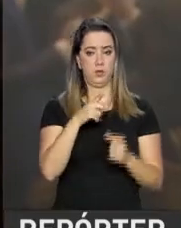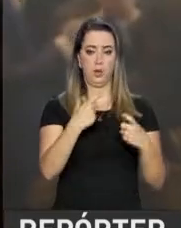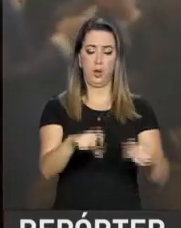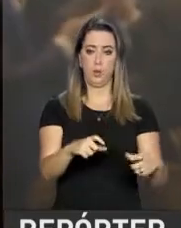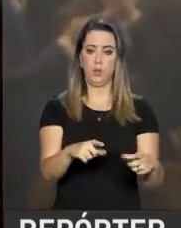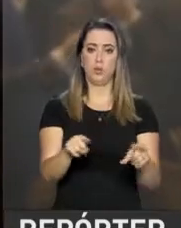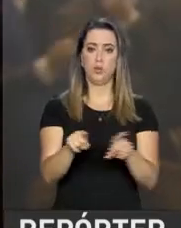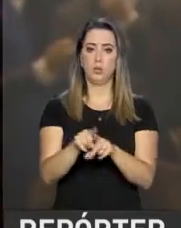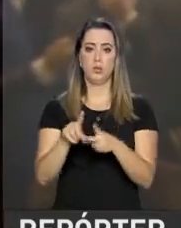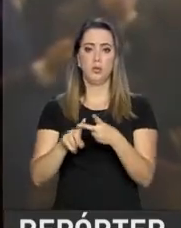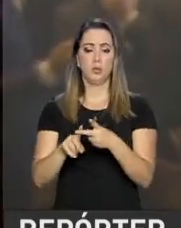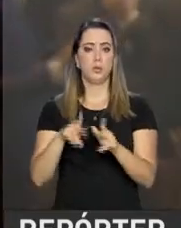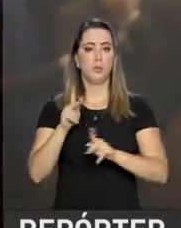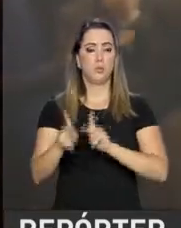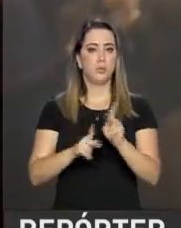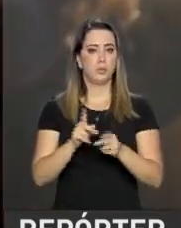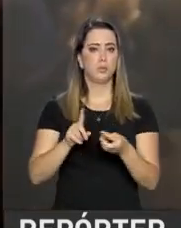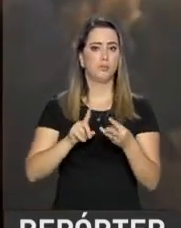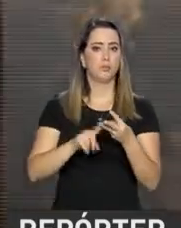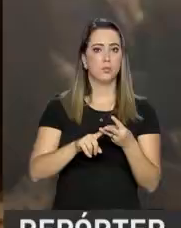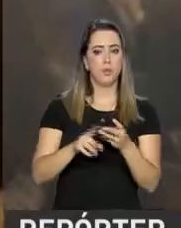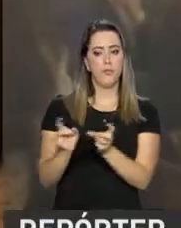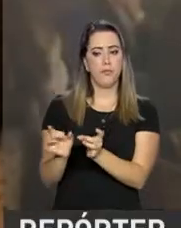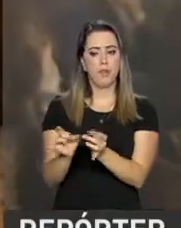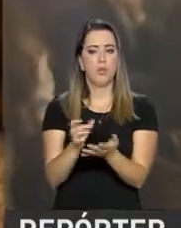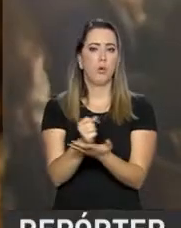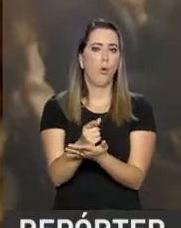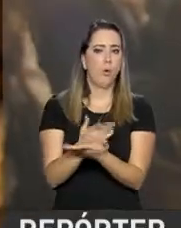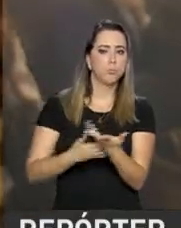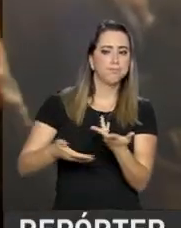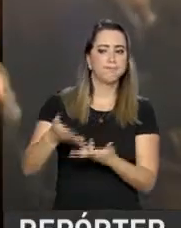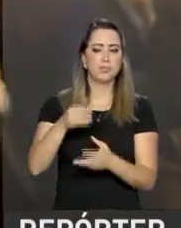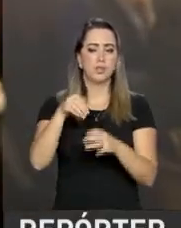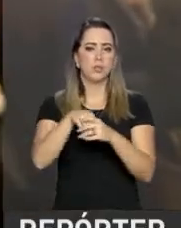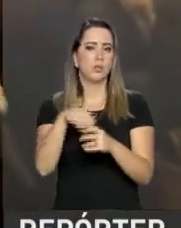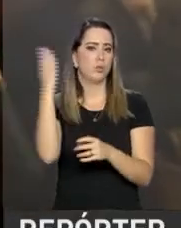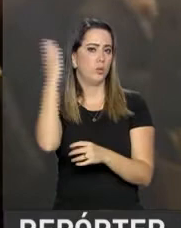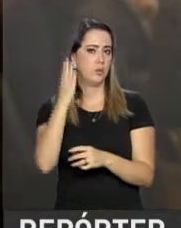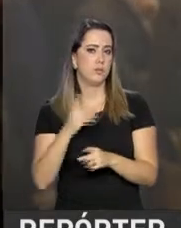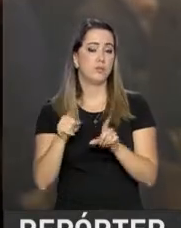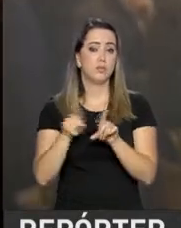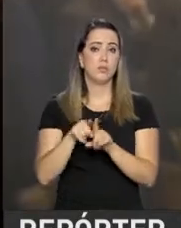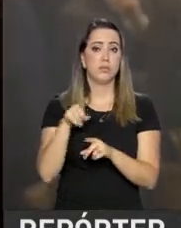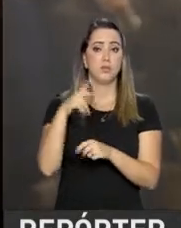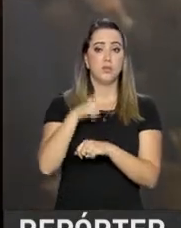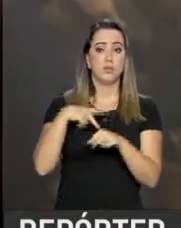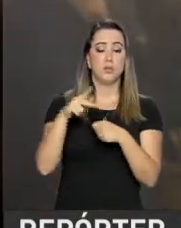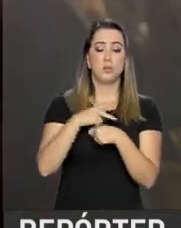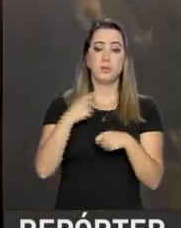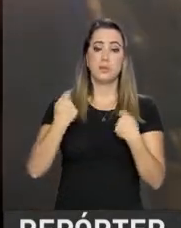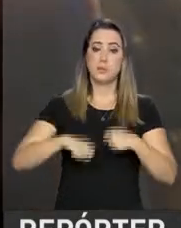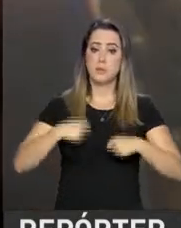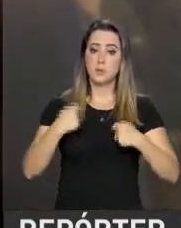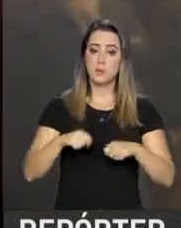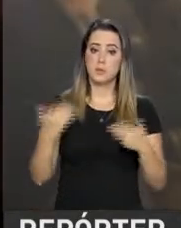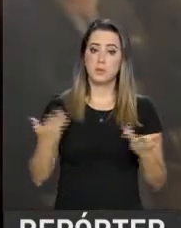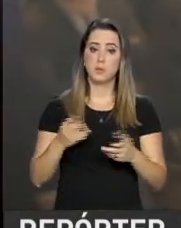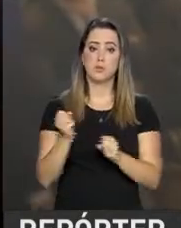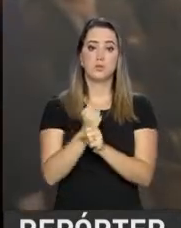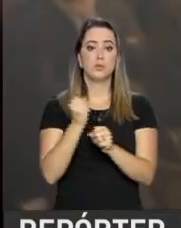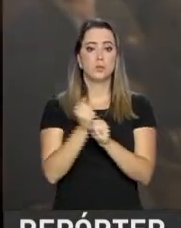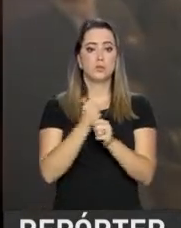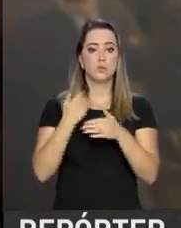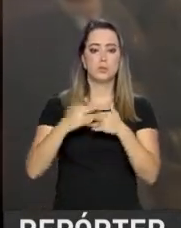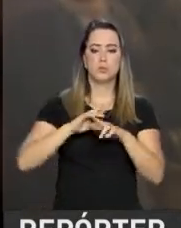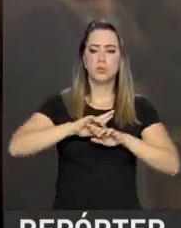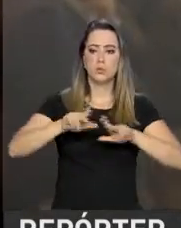população mercado interno e um país ainda muito dependente da infraestrutura